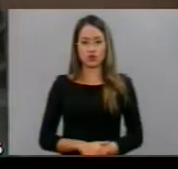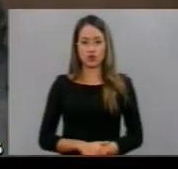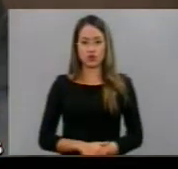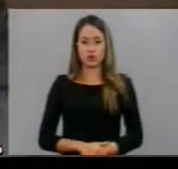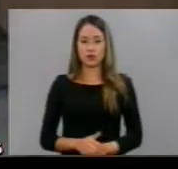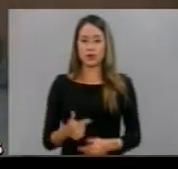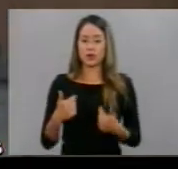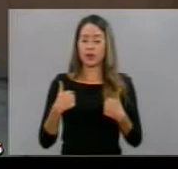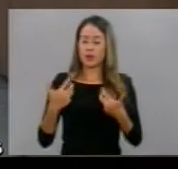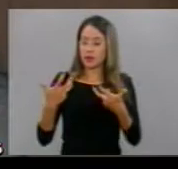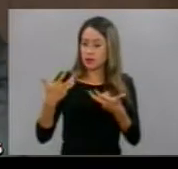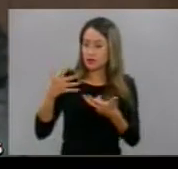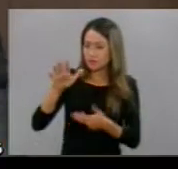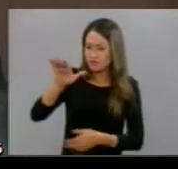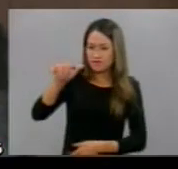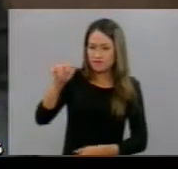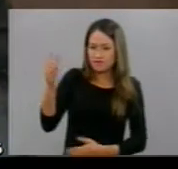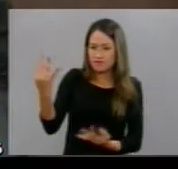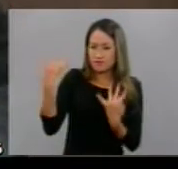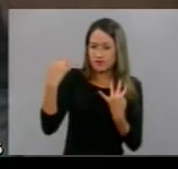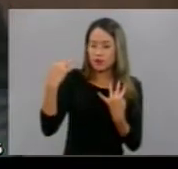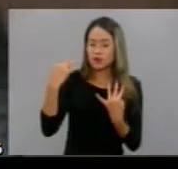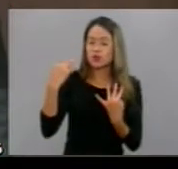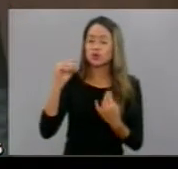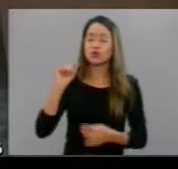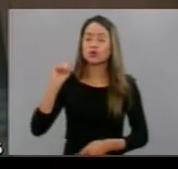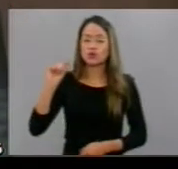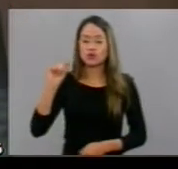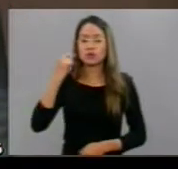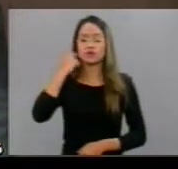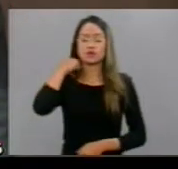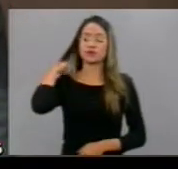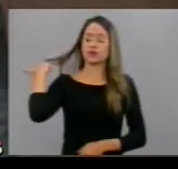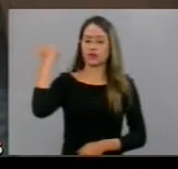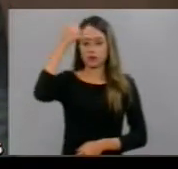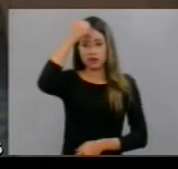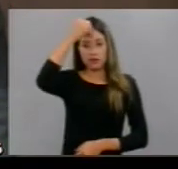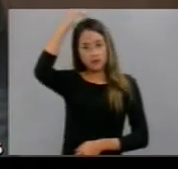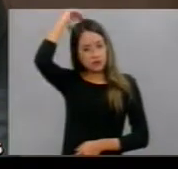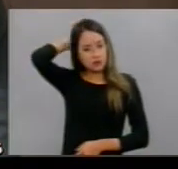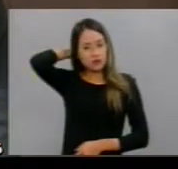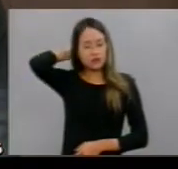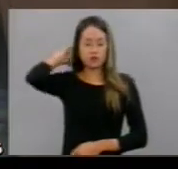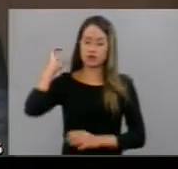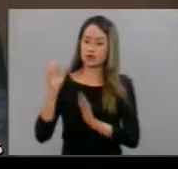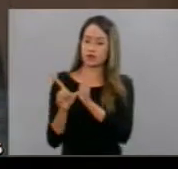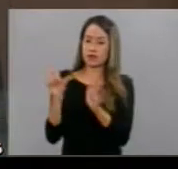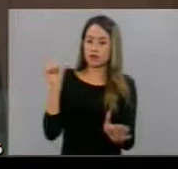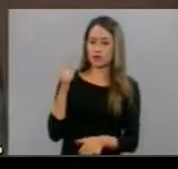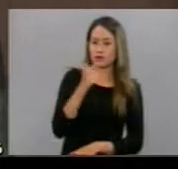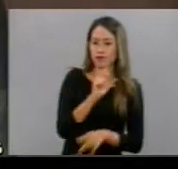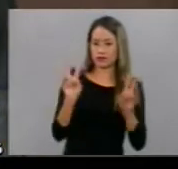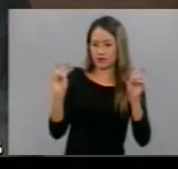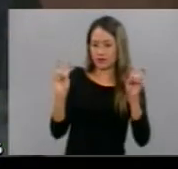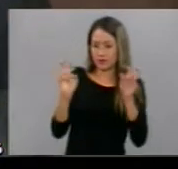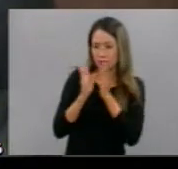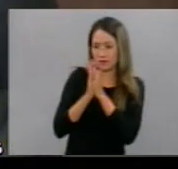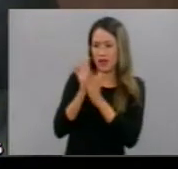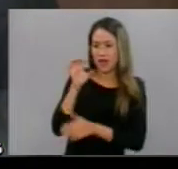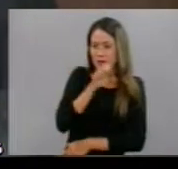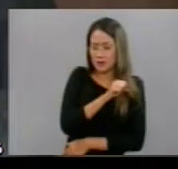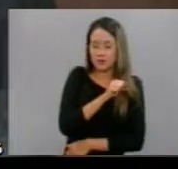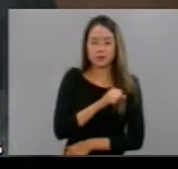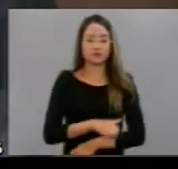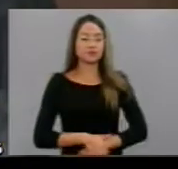eu queria dizer que nós... Deputado Renato Rosendo, antes do senhor entrar para outro assunto... Pois não, pode falar. Só